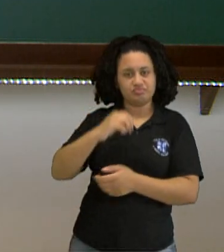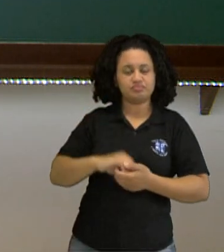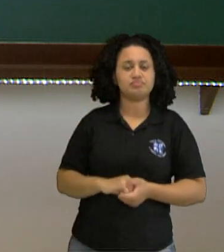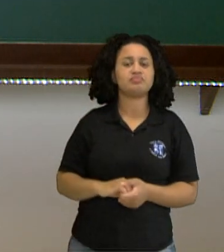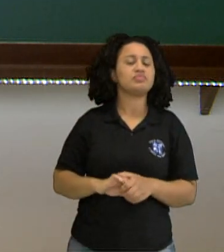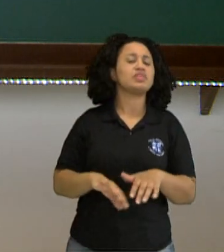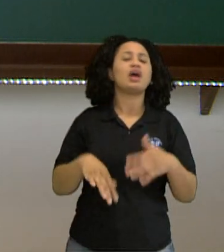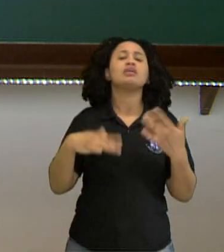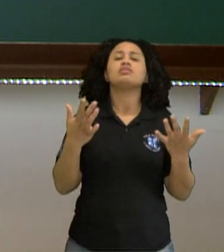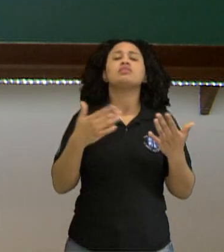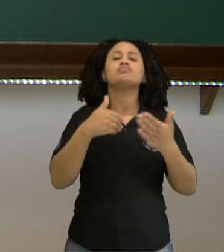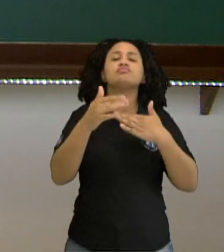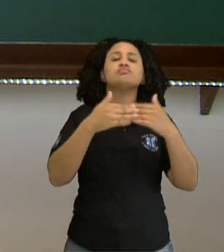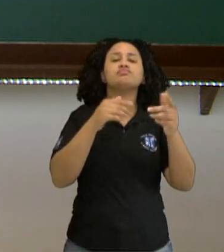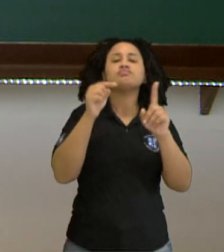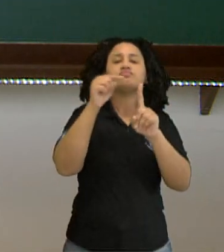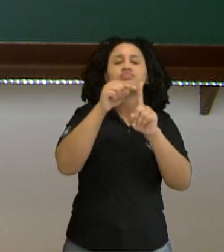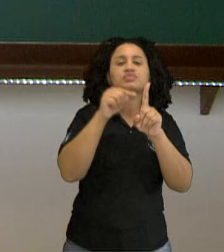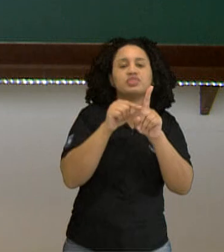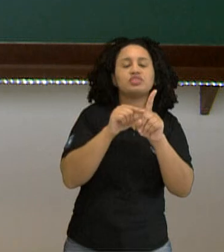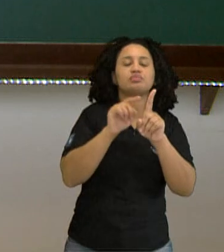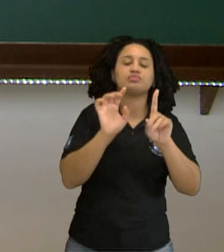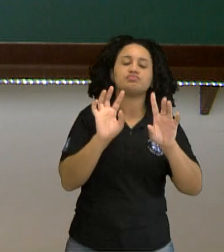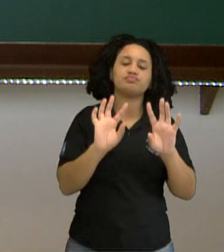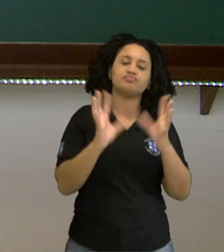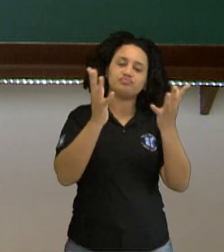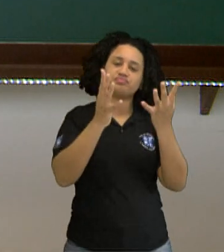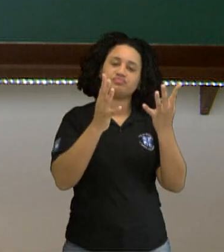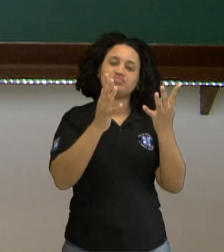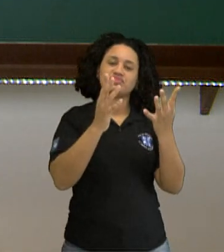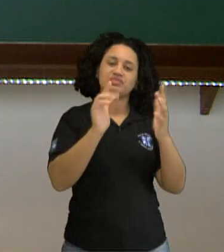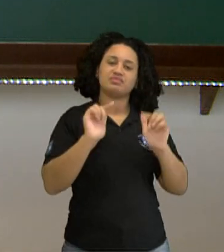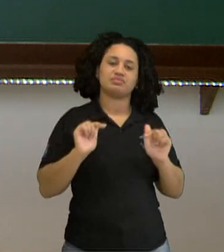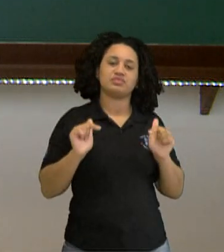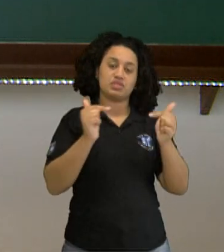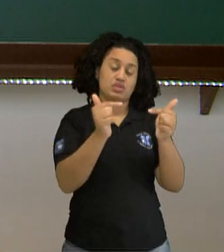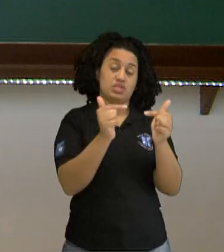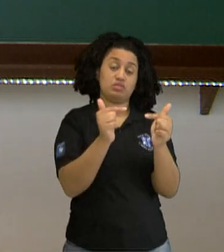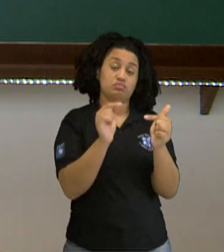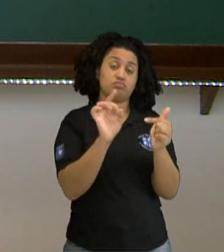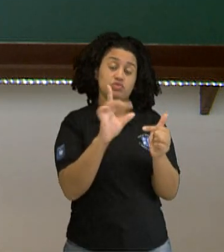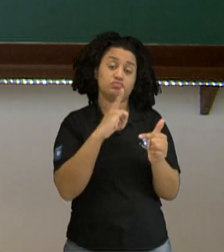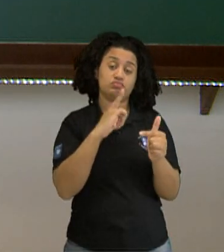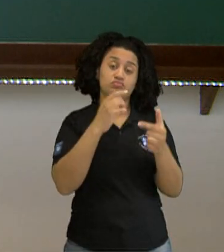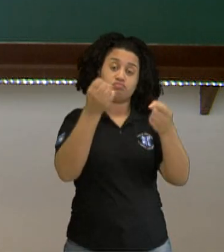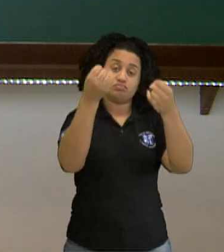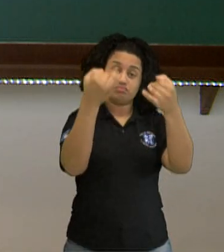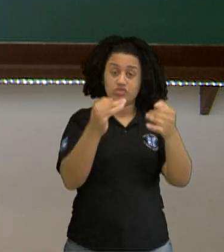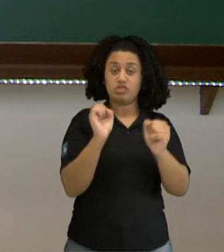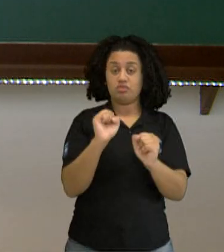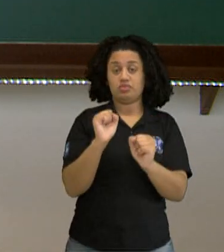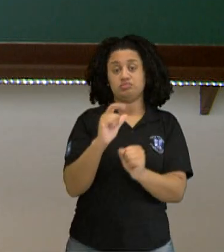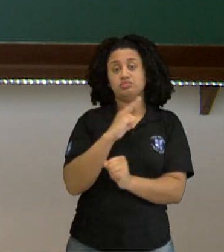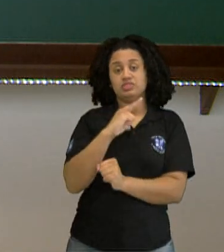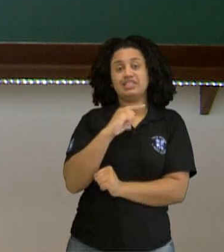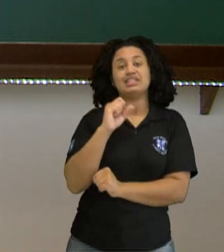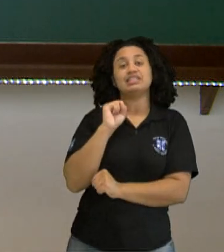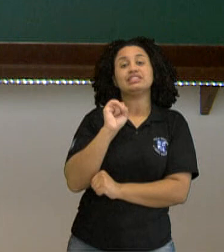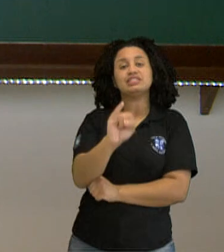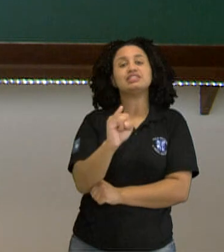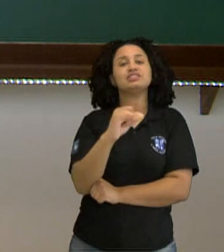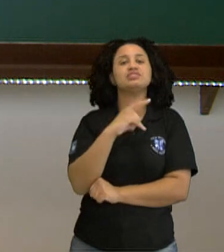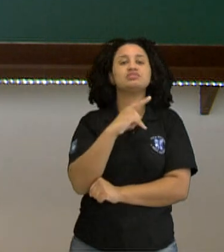né, qualquer tipo, né, de evento, ele só pode fazer sentido, ele só pode existir se ele tiver